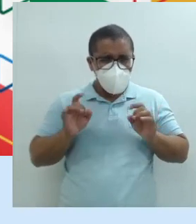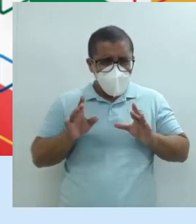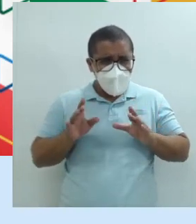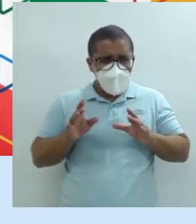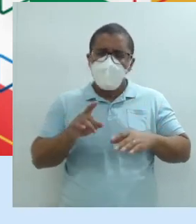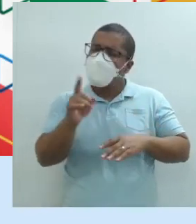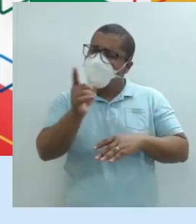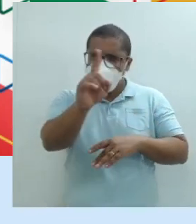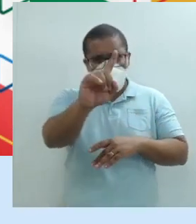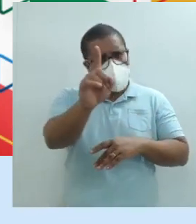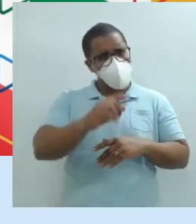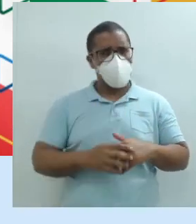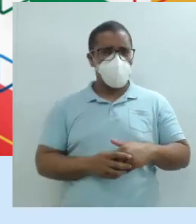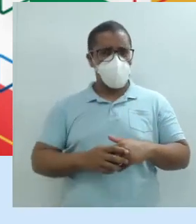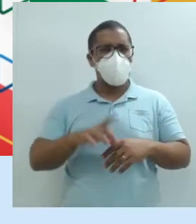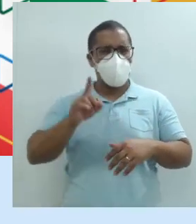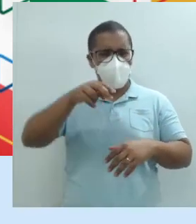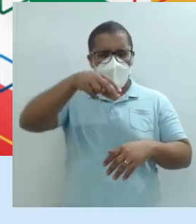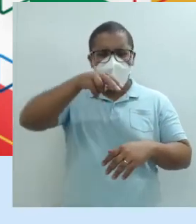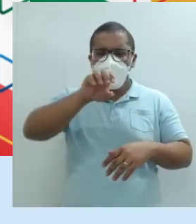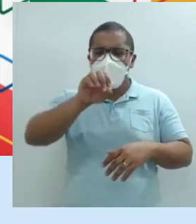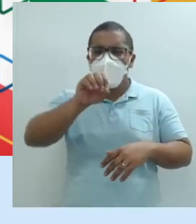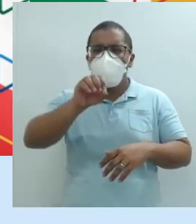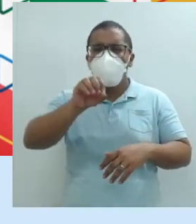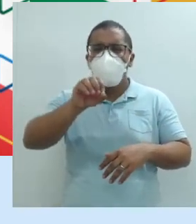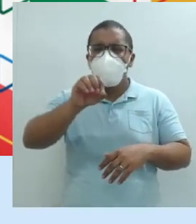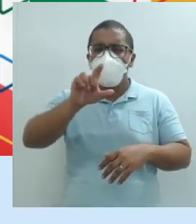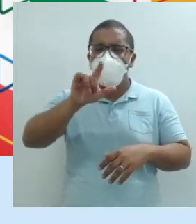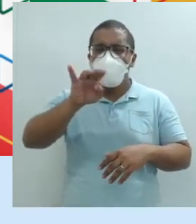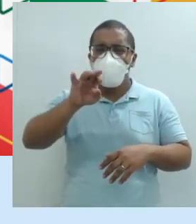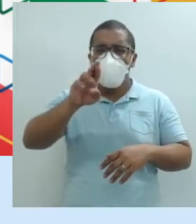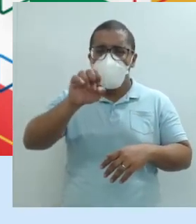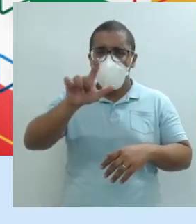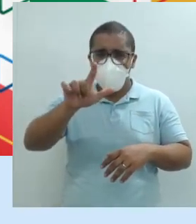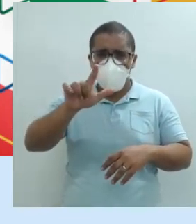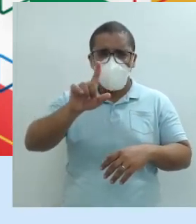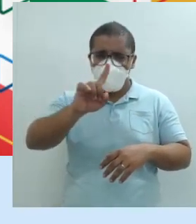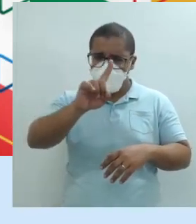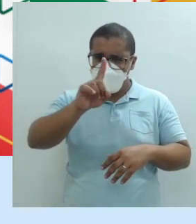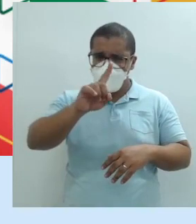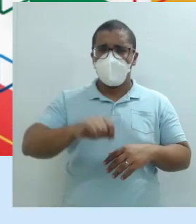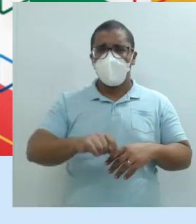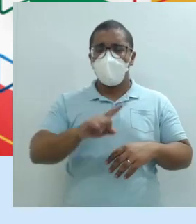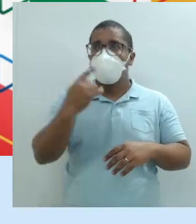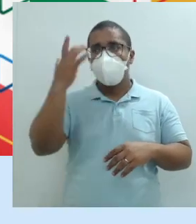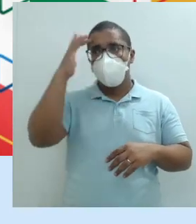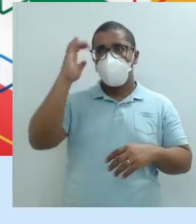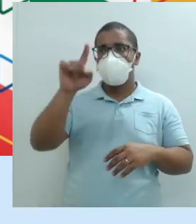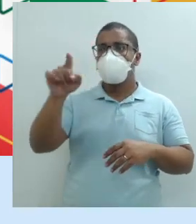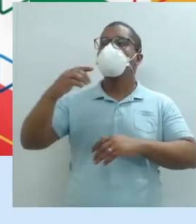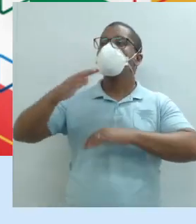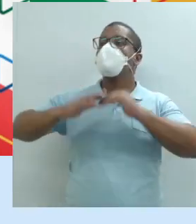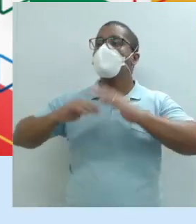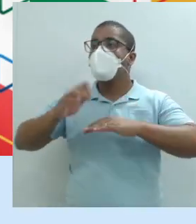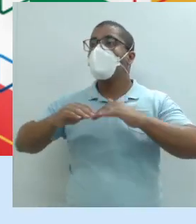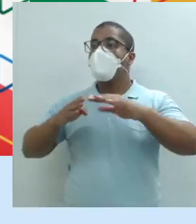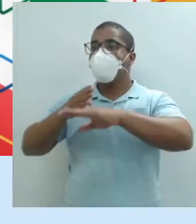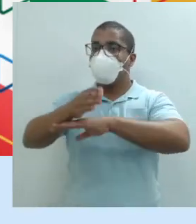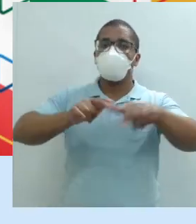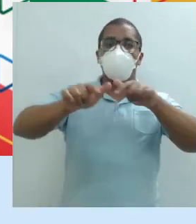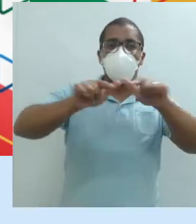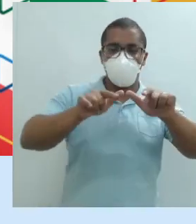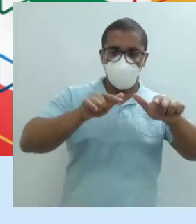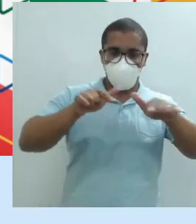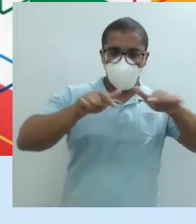faz discurso neoliberal na educação. A gente não acha que a pessoa tem que ser profissional e ir para o mercado